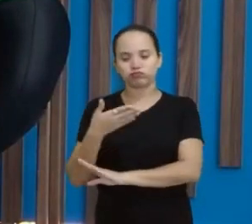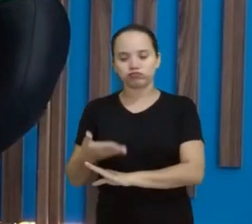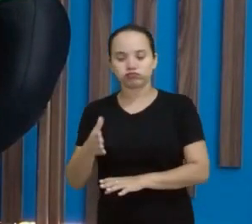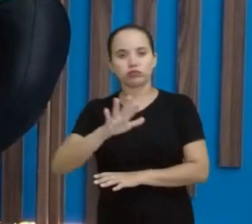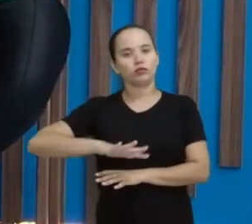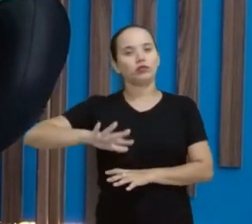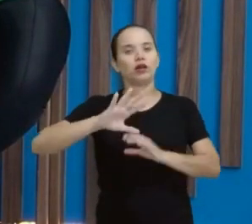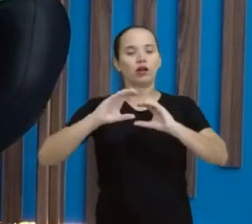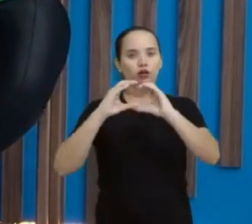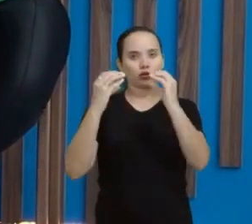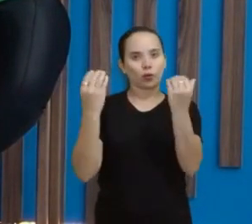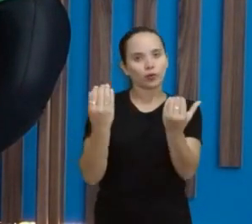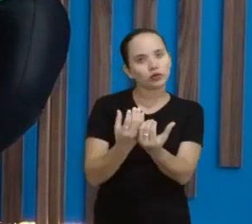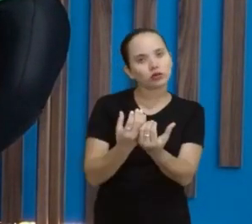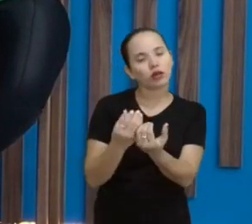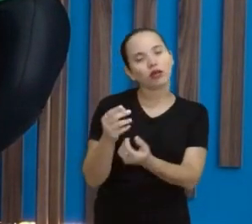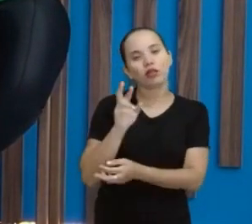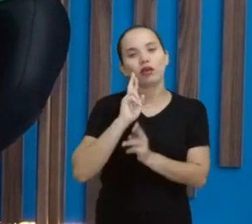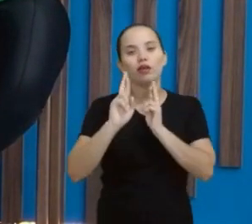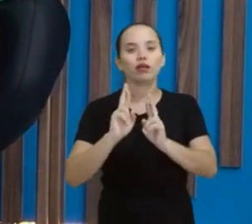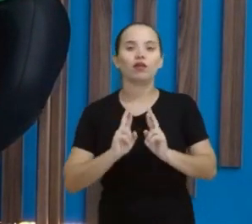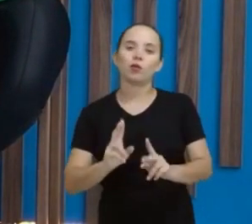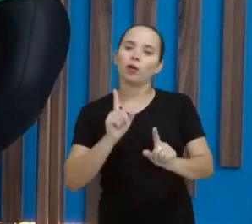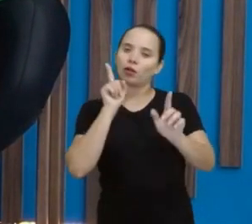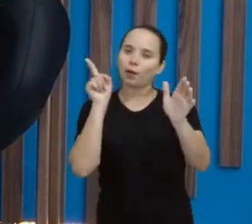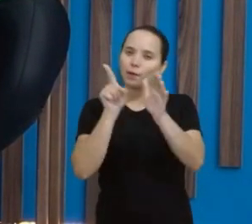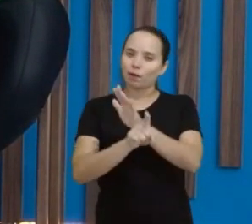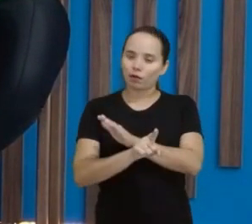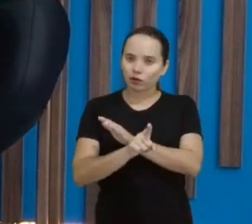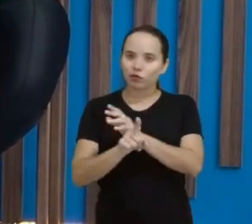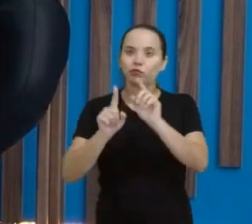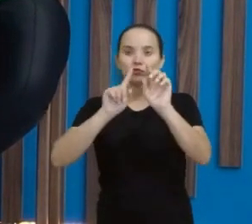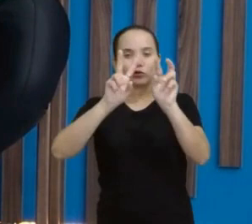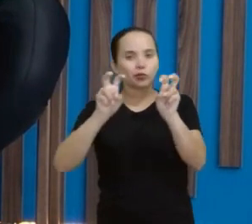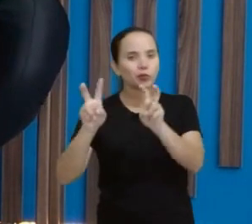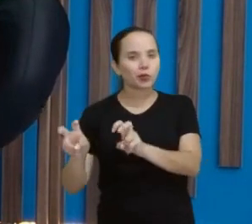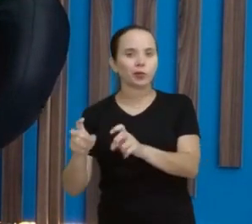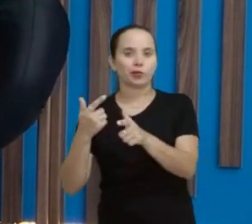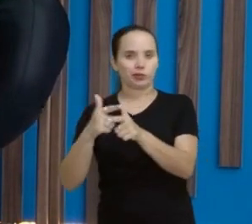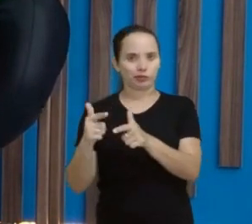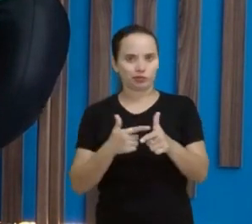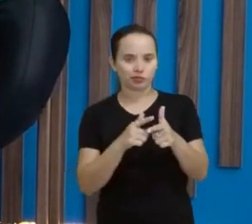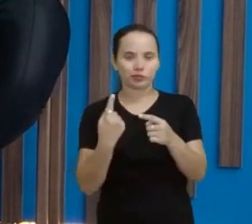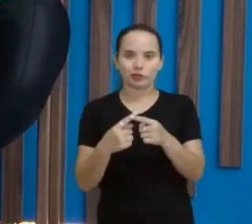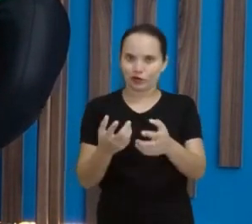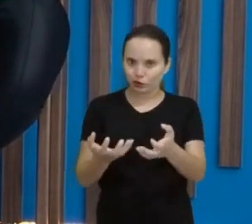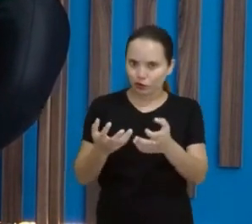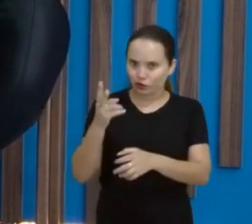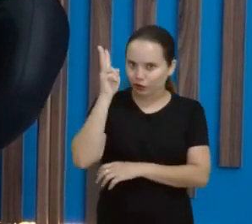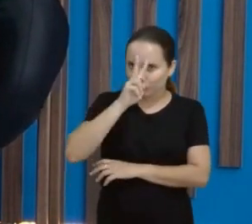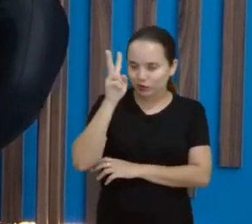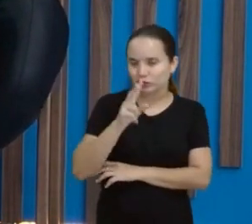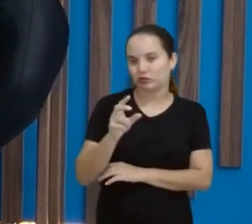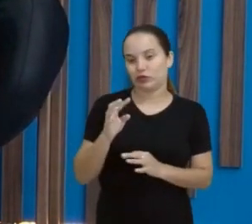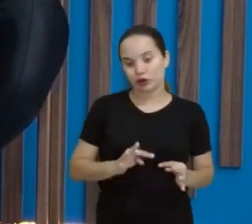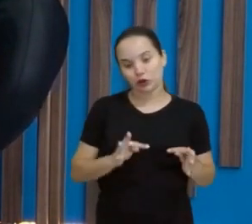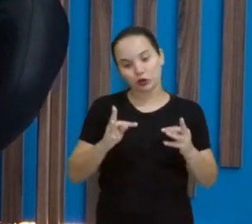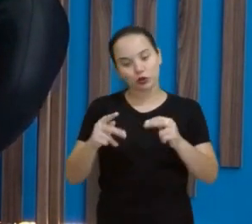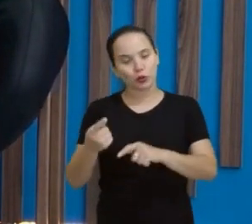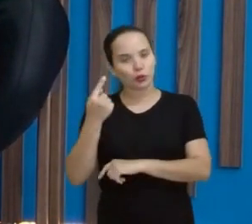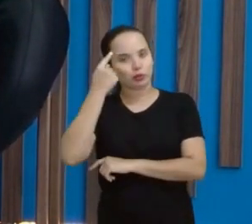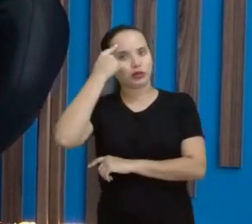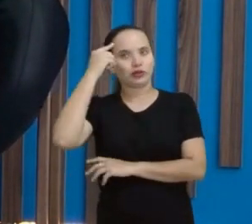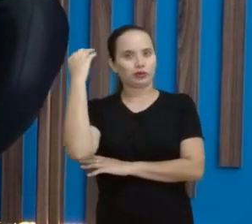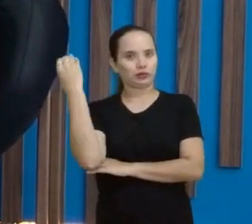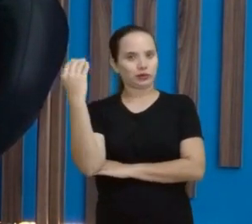e responder essa pergunta, né, esse problema, porque vamos lá lembrar que todo pensamento